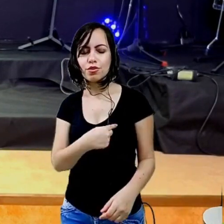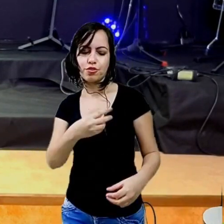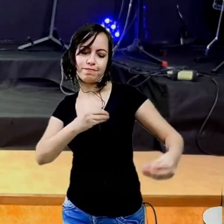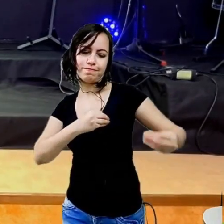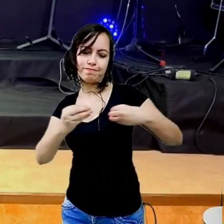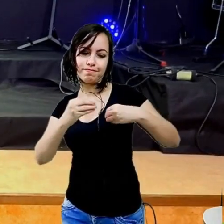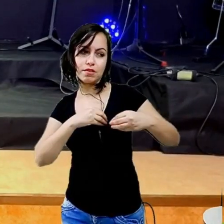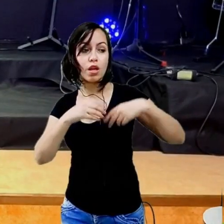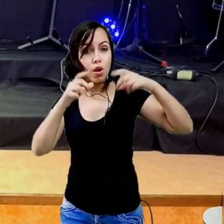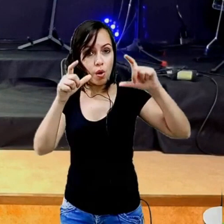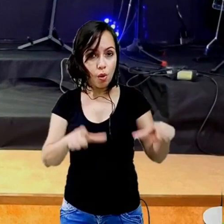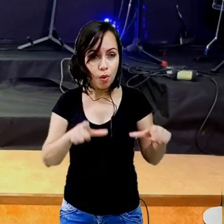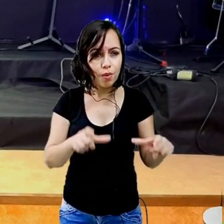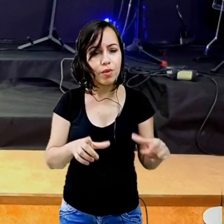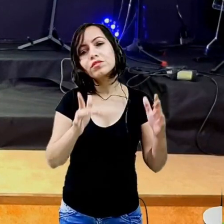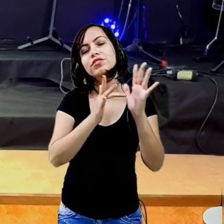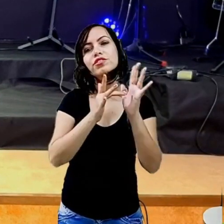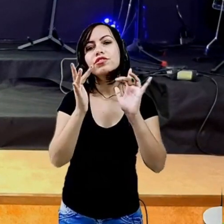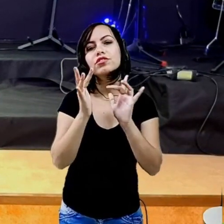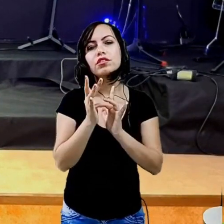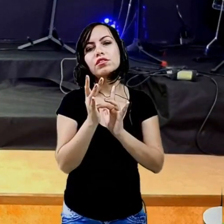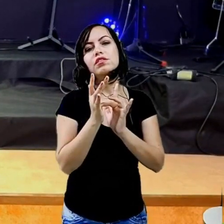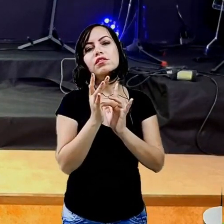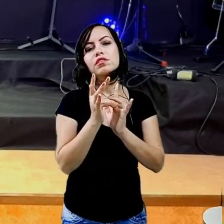pecadores. Onde Jesus estiver,